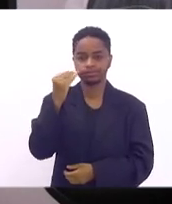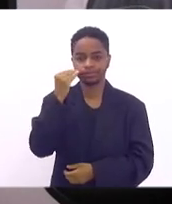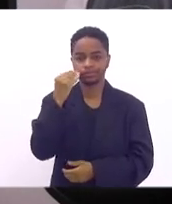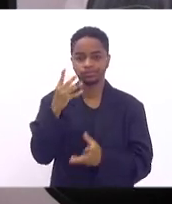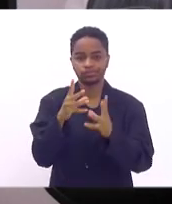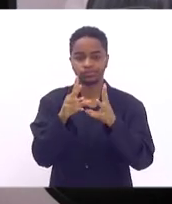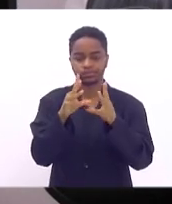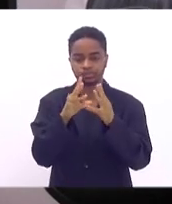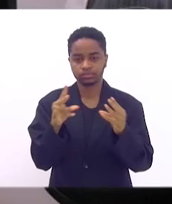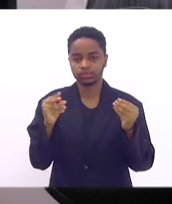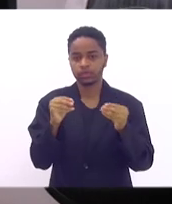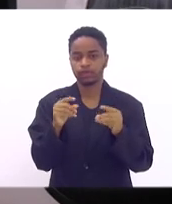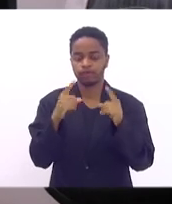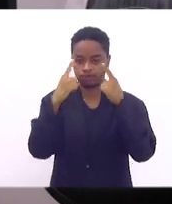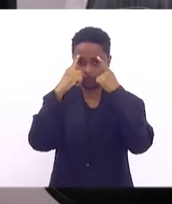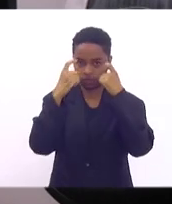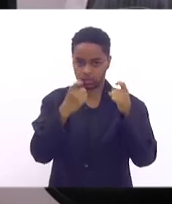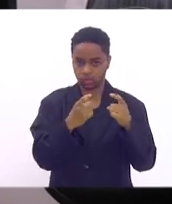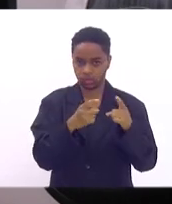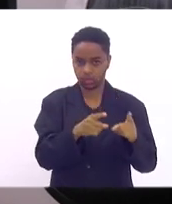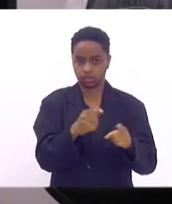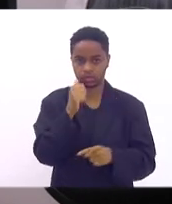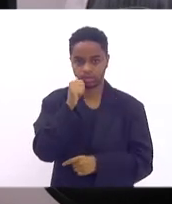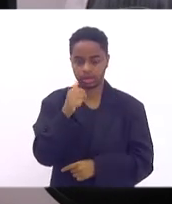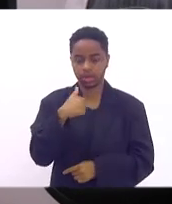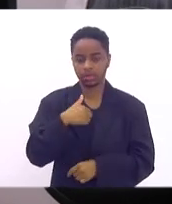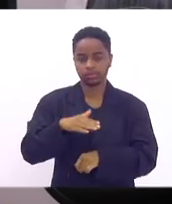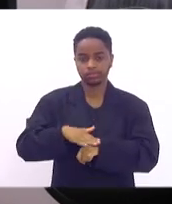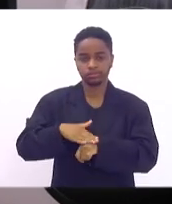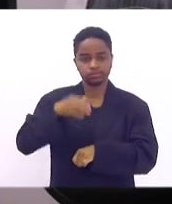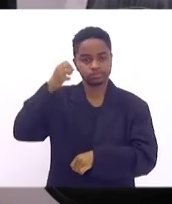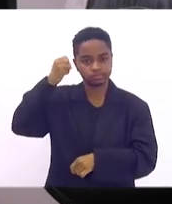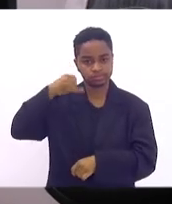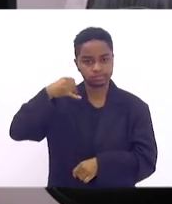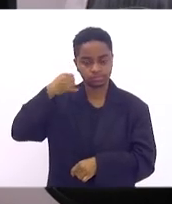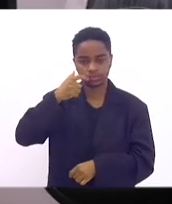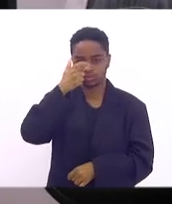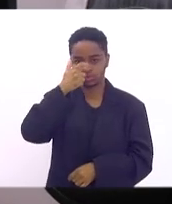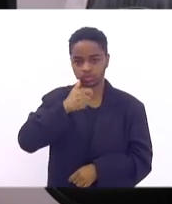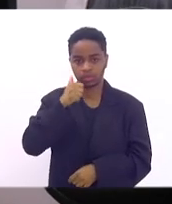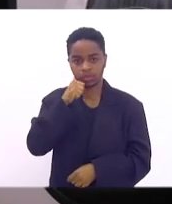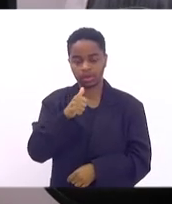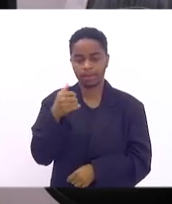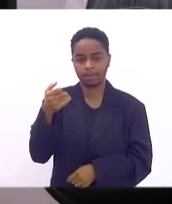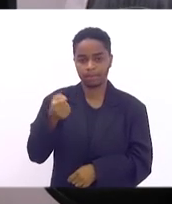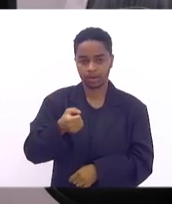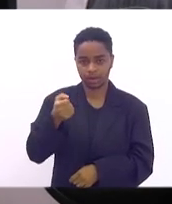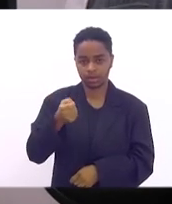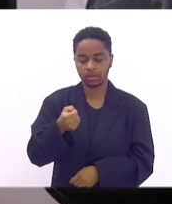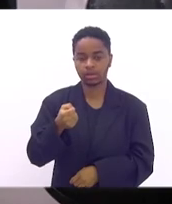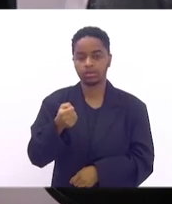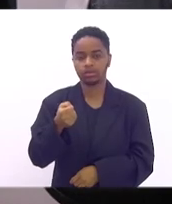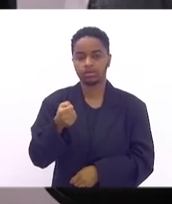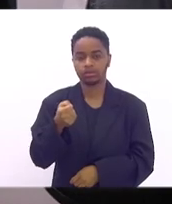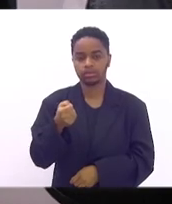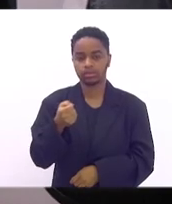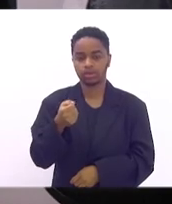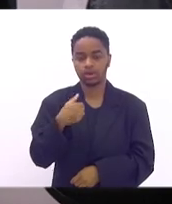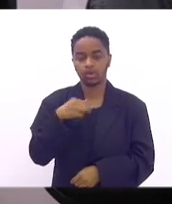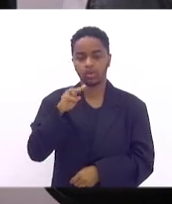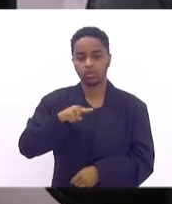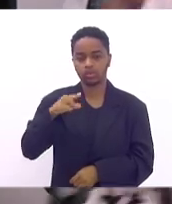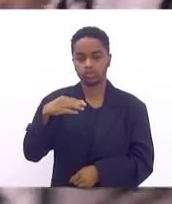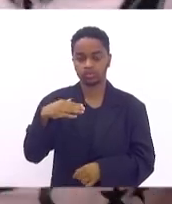mulher. Bom, eu vou me autodescrever, né? Eu sou uma mulher branca, estou de